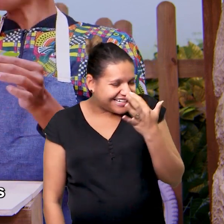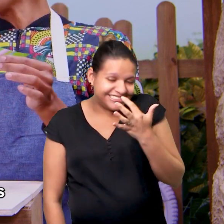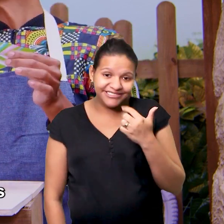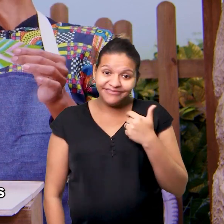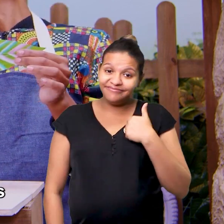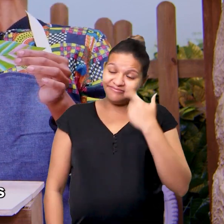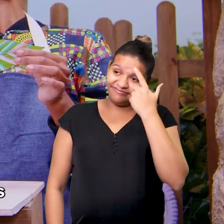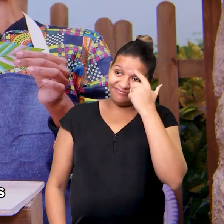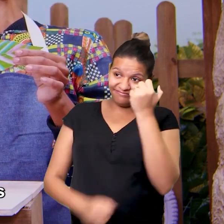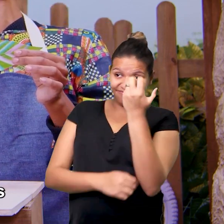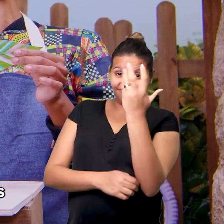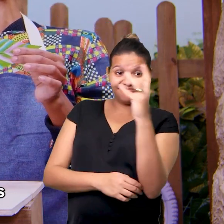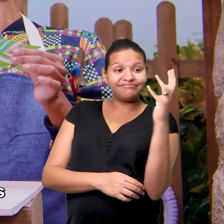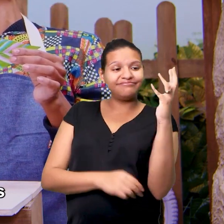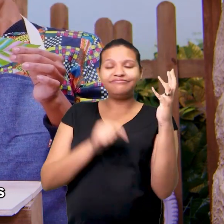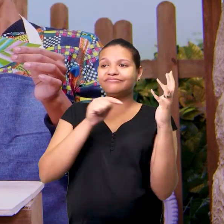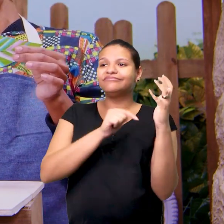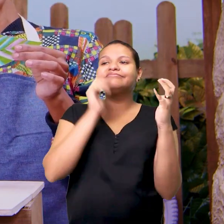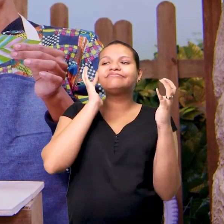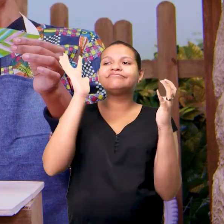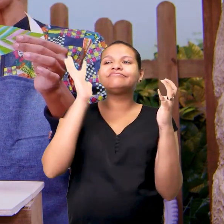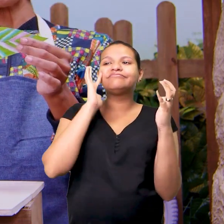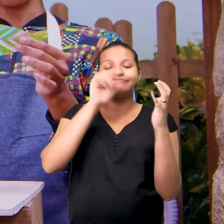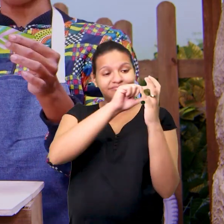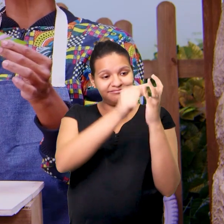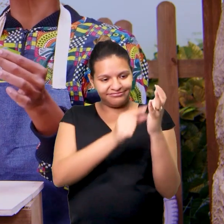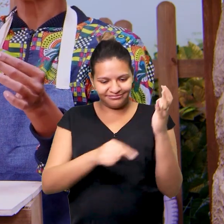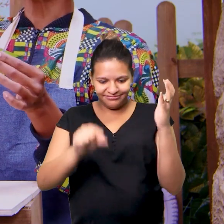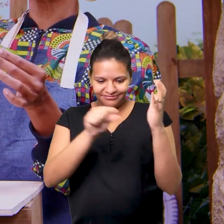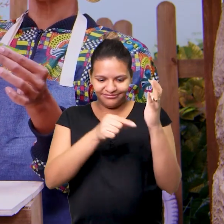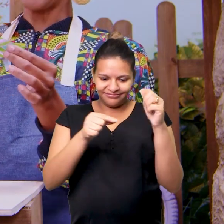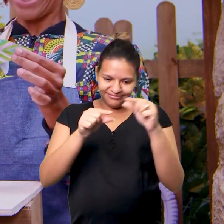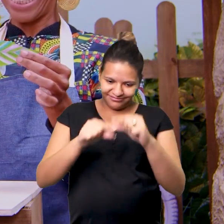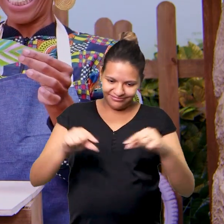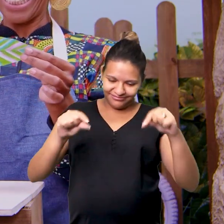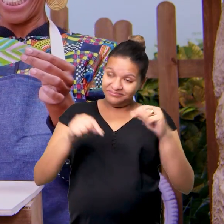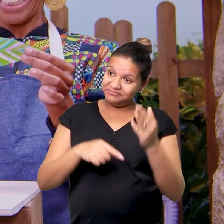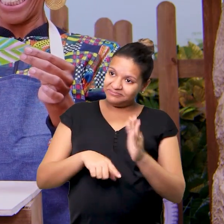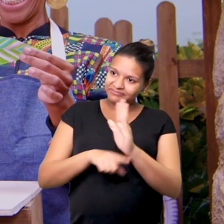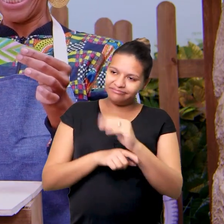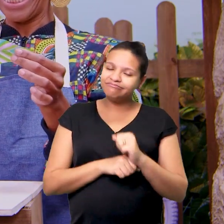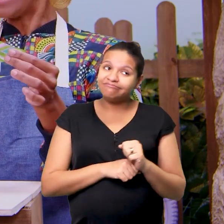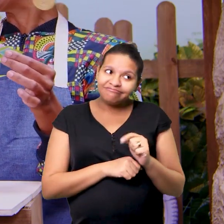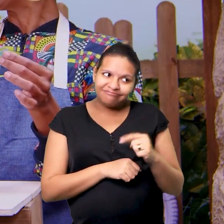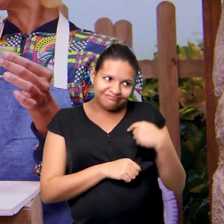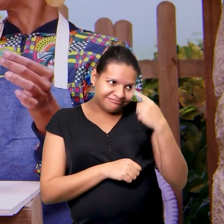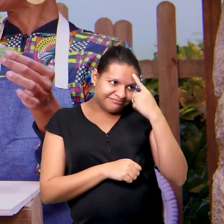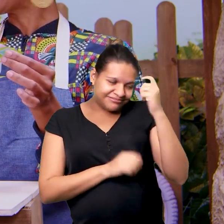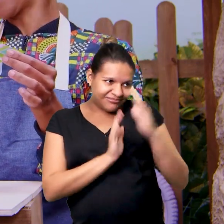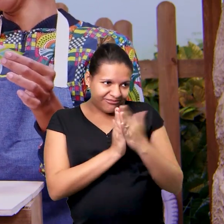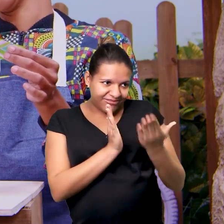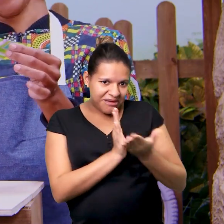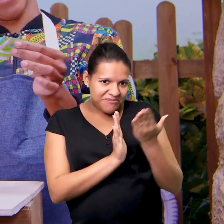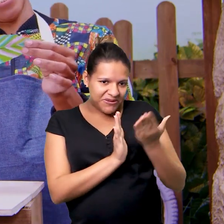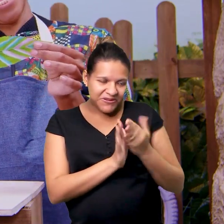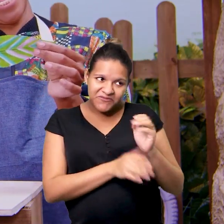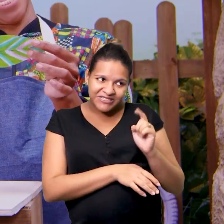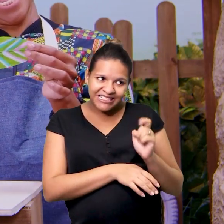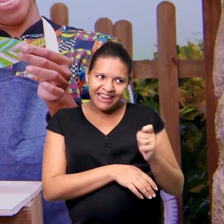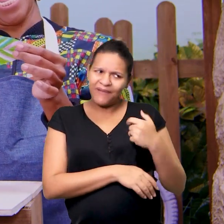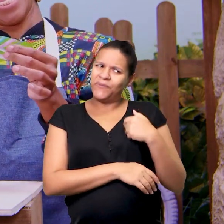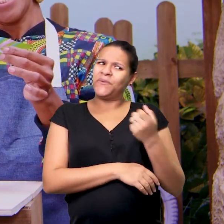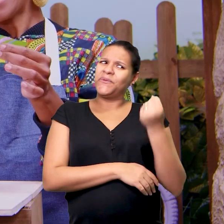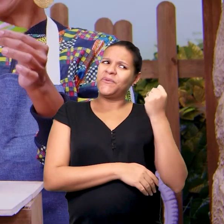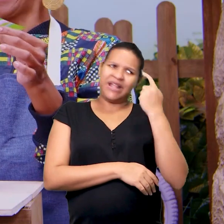Eu acho que a árvore dos sonhos está querendo te ajudar. Ai, que bom. Será que ela tem uma ideia para o meu livro? Ai, que